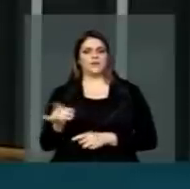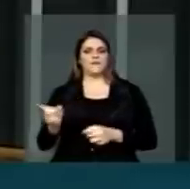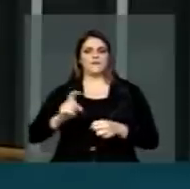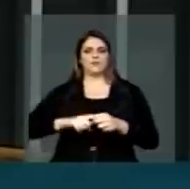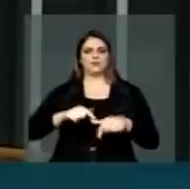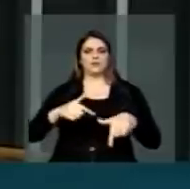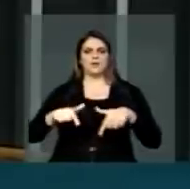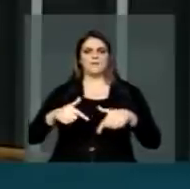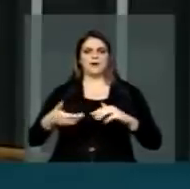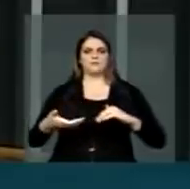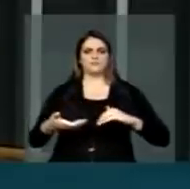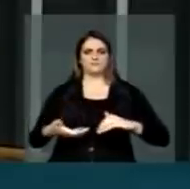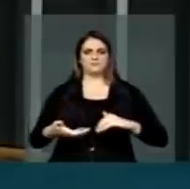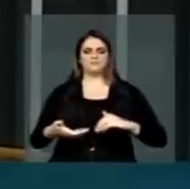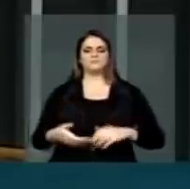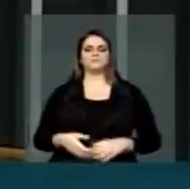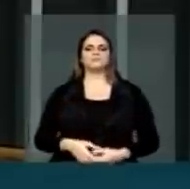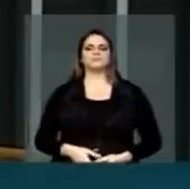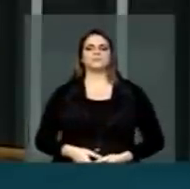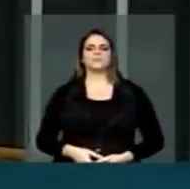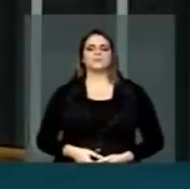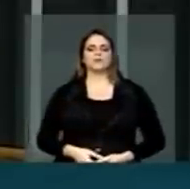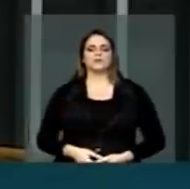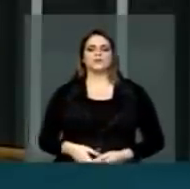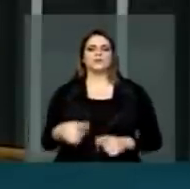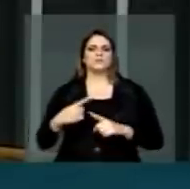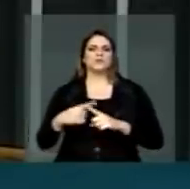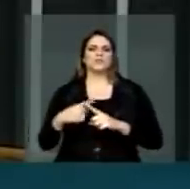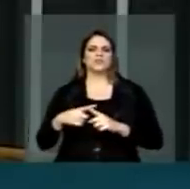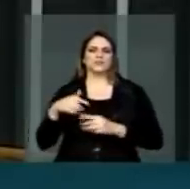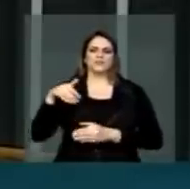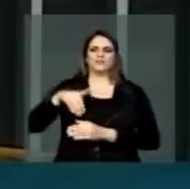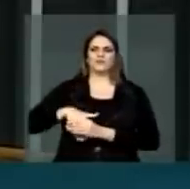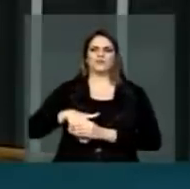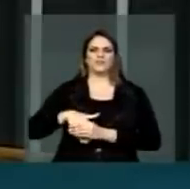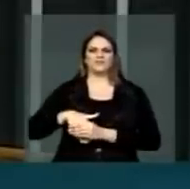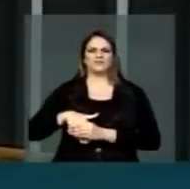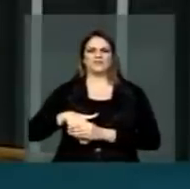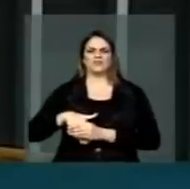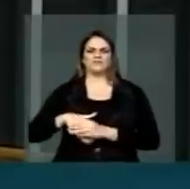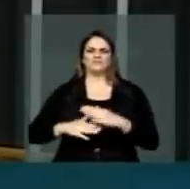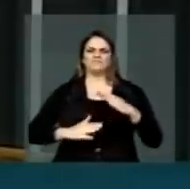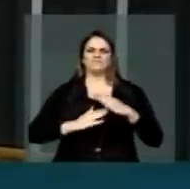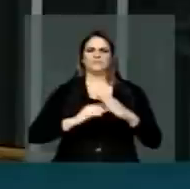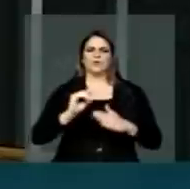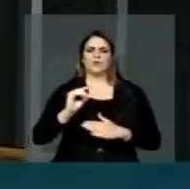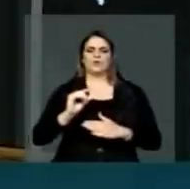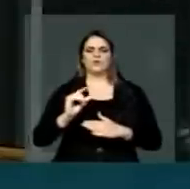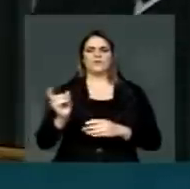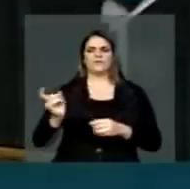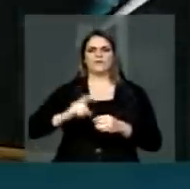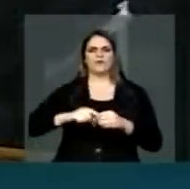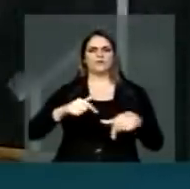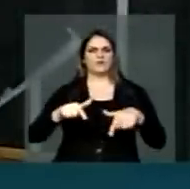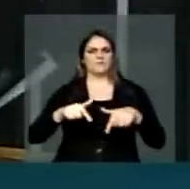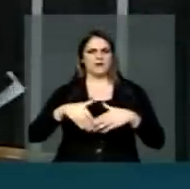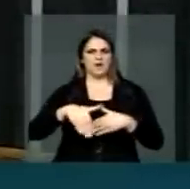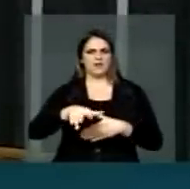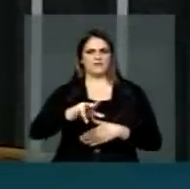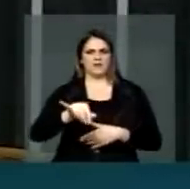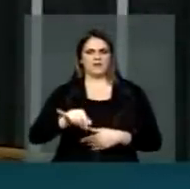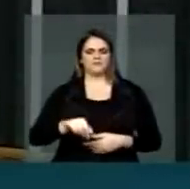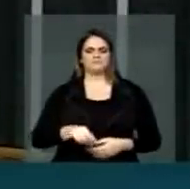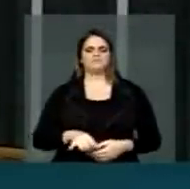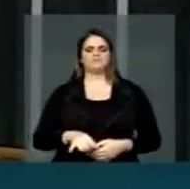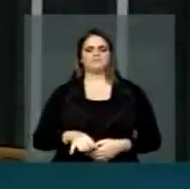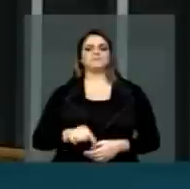trabalhos legislativos desta Casa, após as eleições do segundo turno, que é o debate